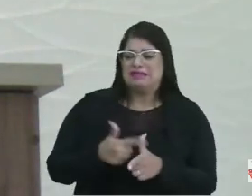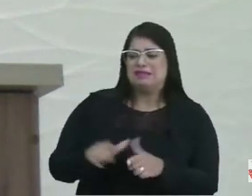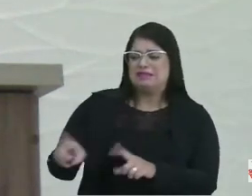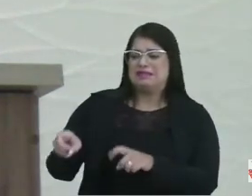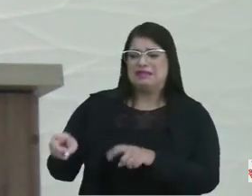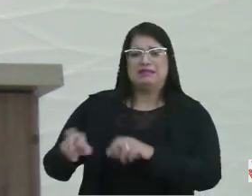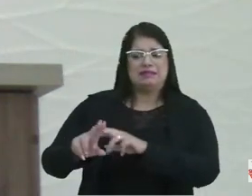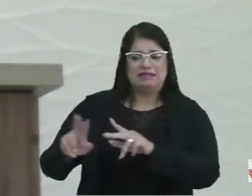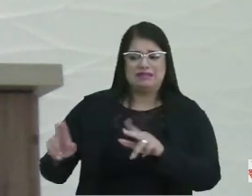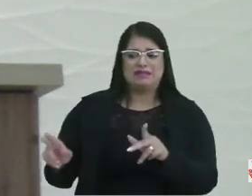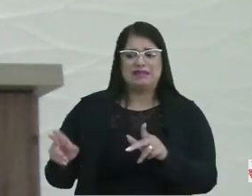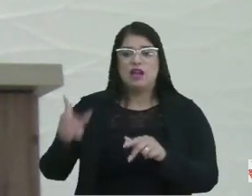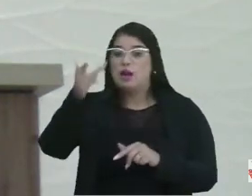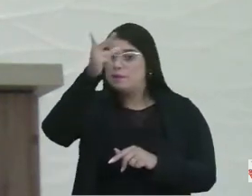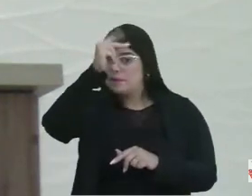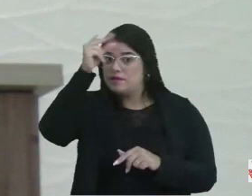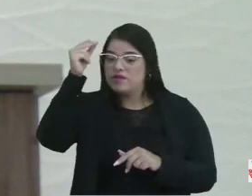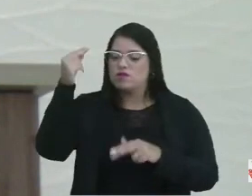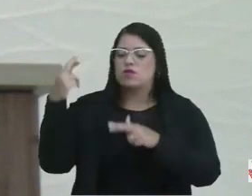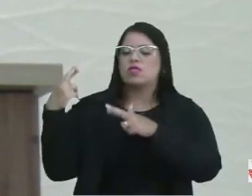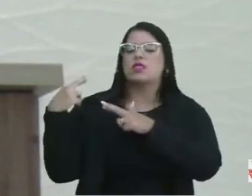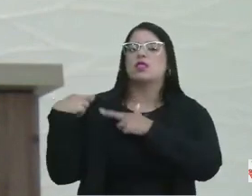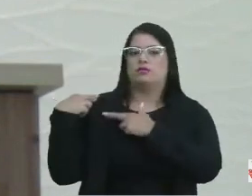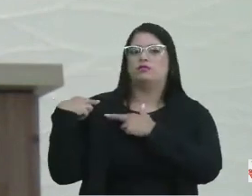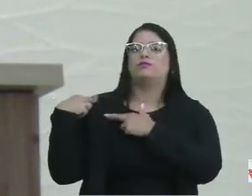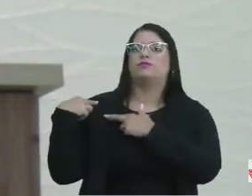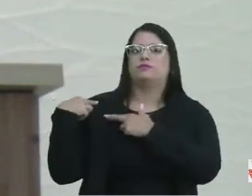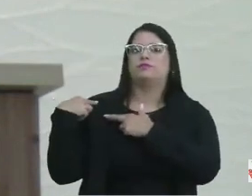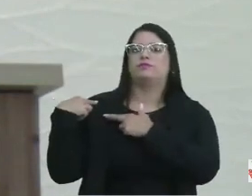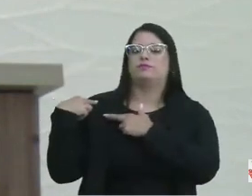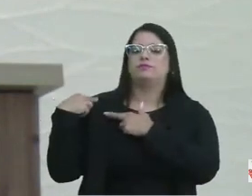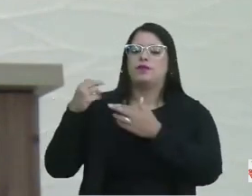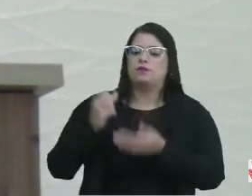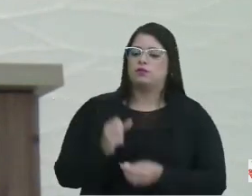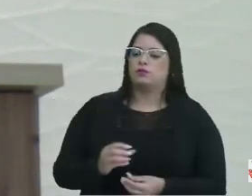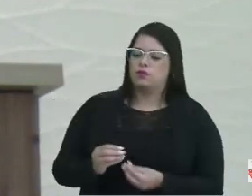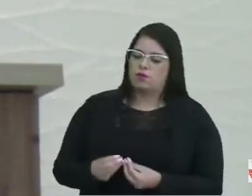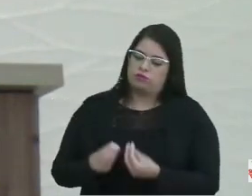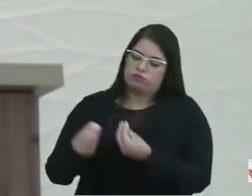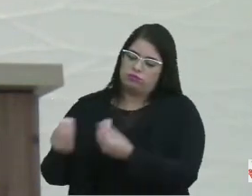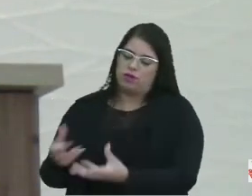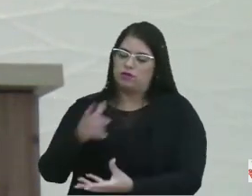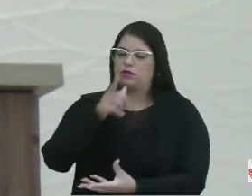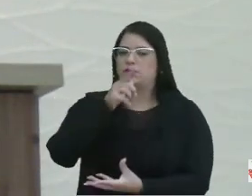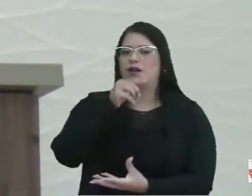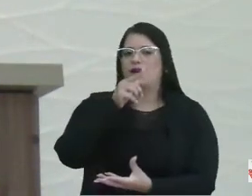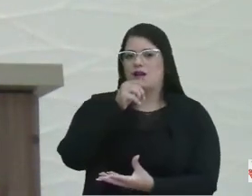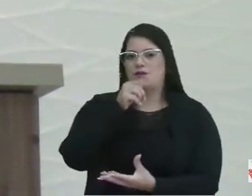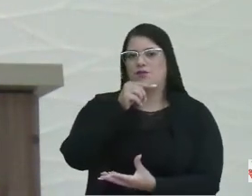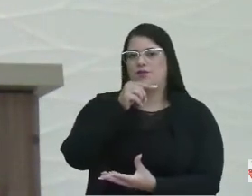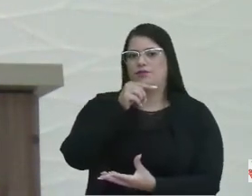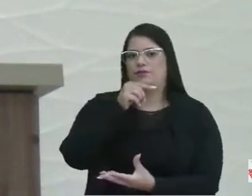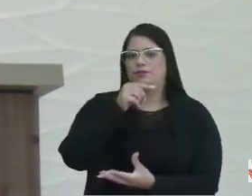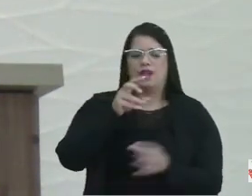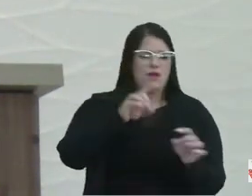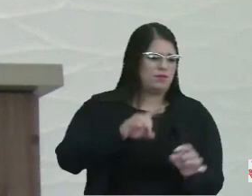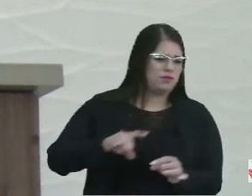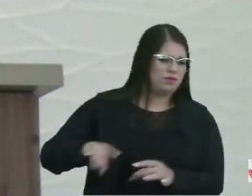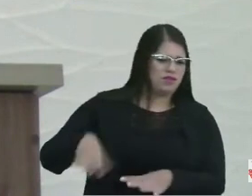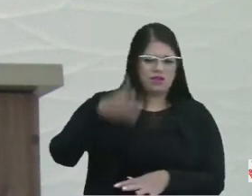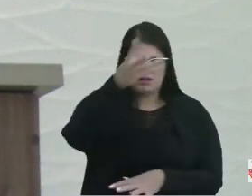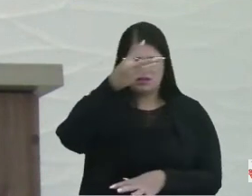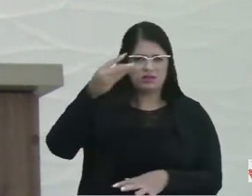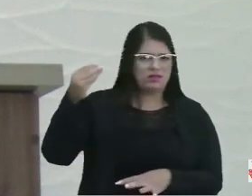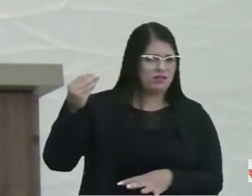prefeitura é responsável pelo abastecimento da zona rural. Não é deixar